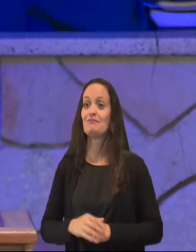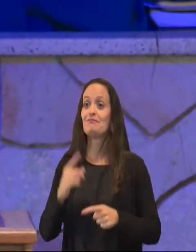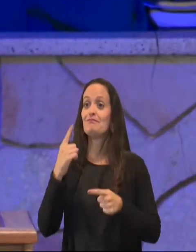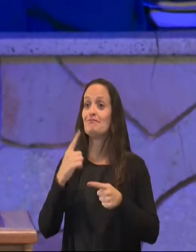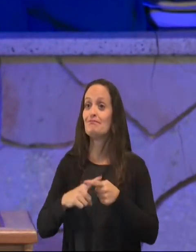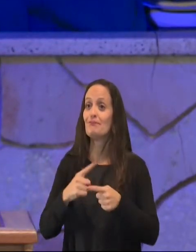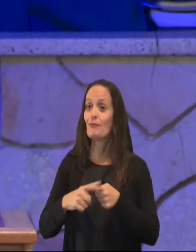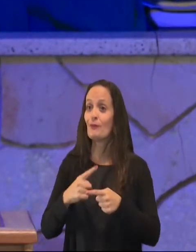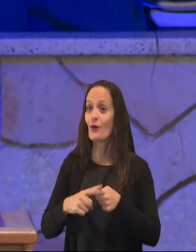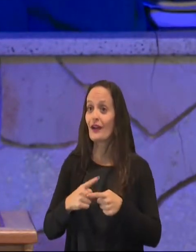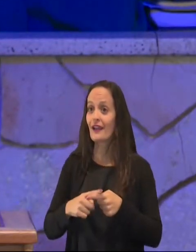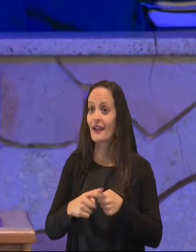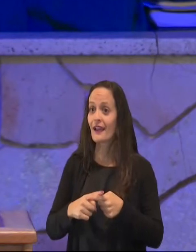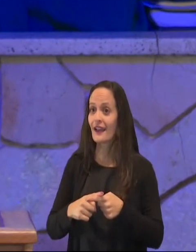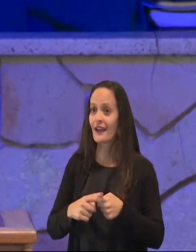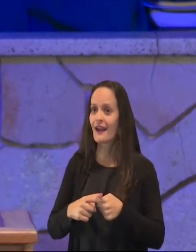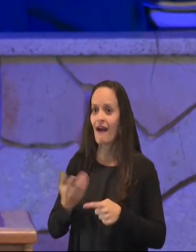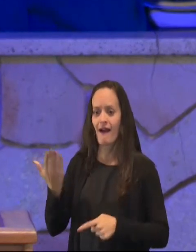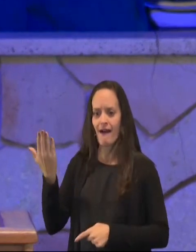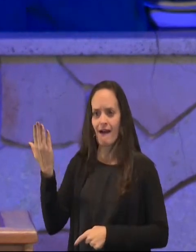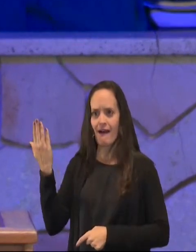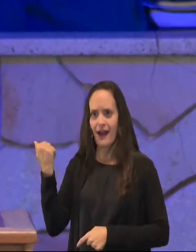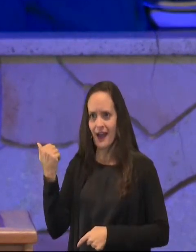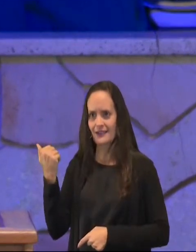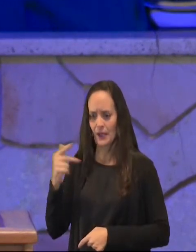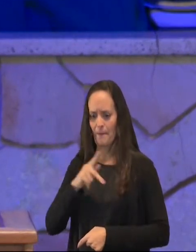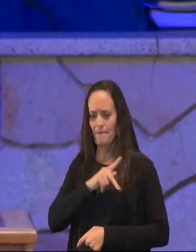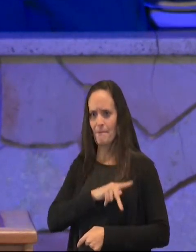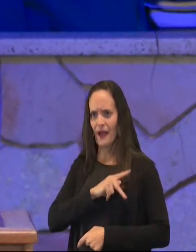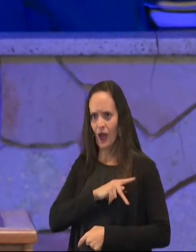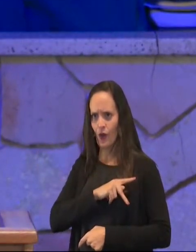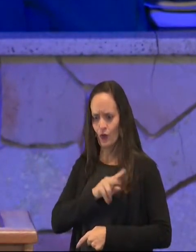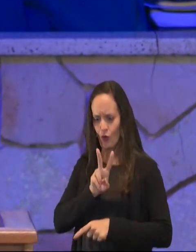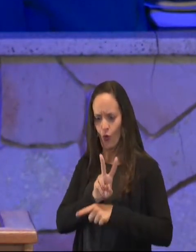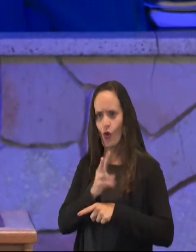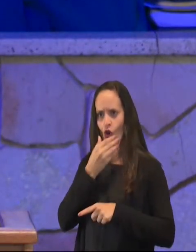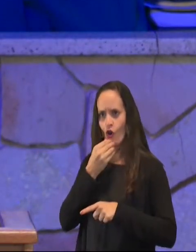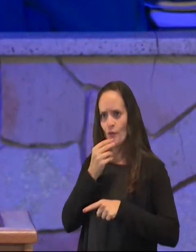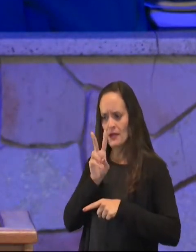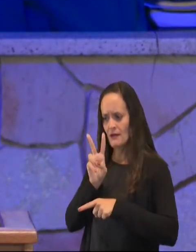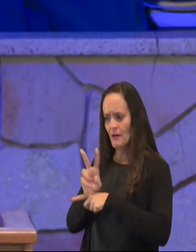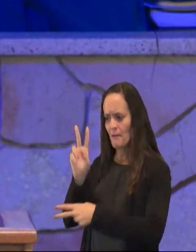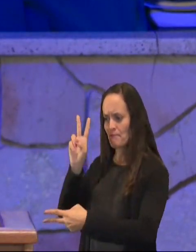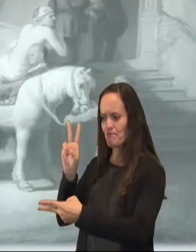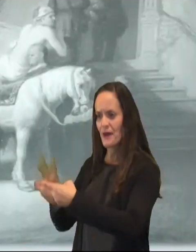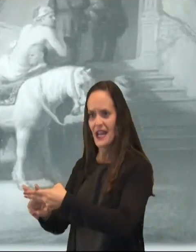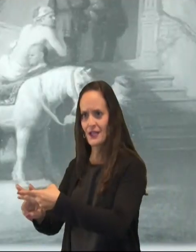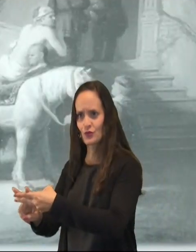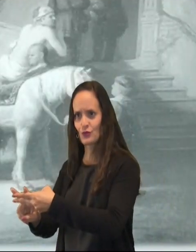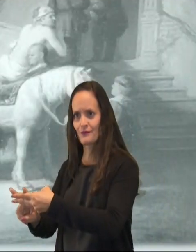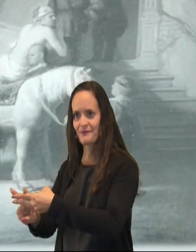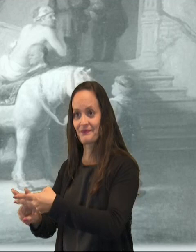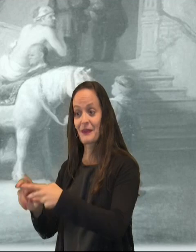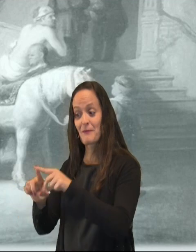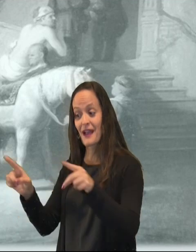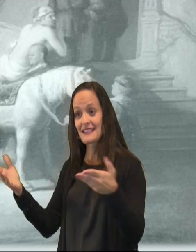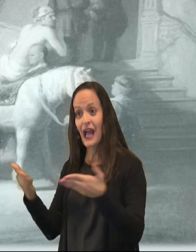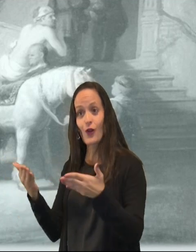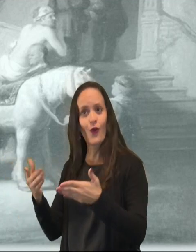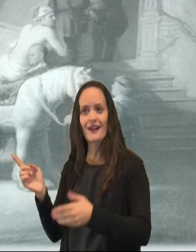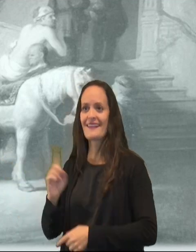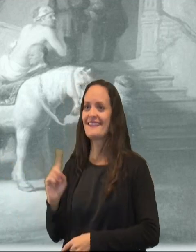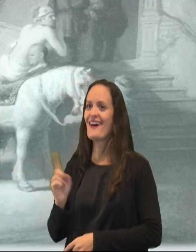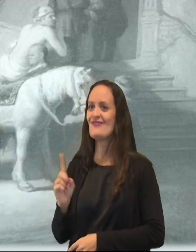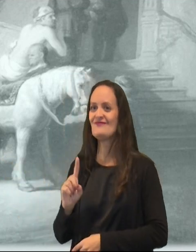cárcere no primeiro momento, e agora ele os tira para fora. ele leva para o cárcere. Não